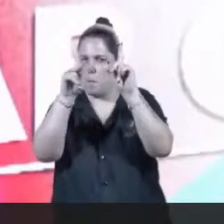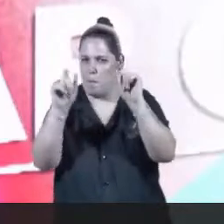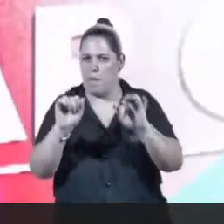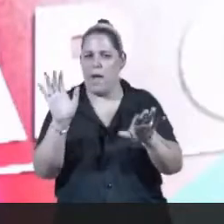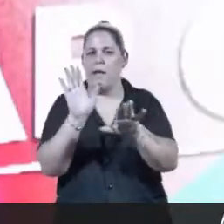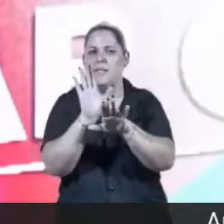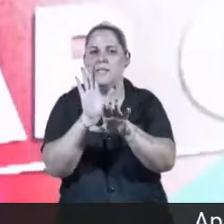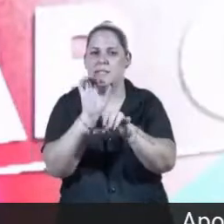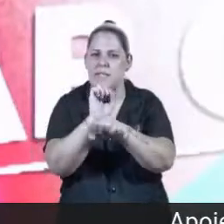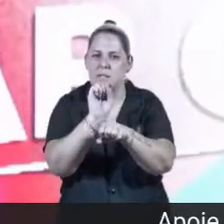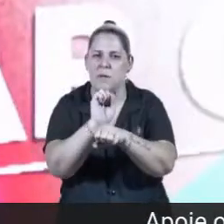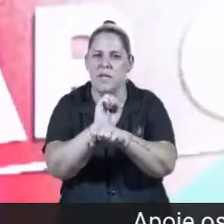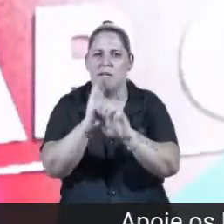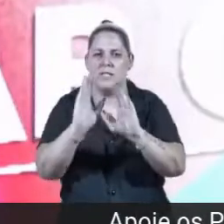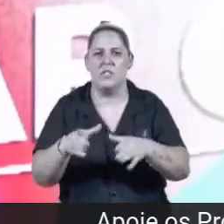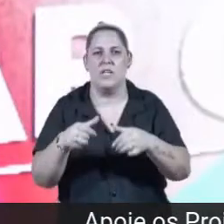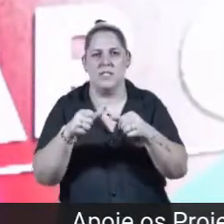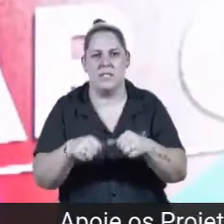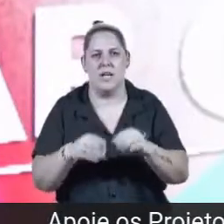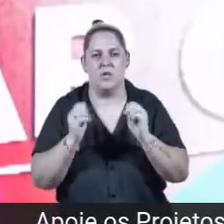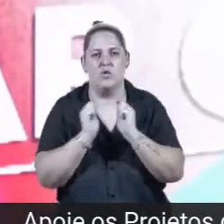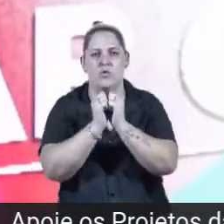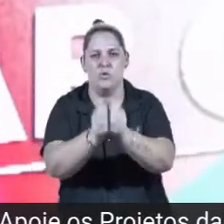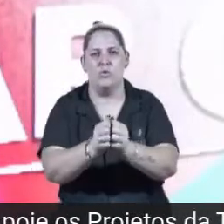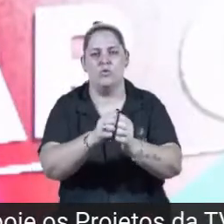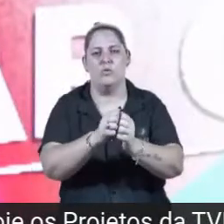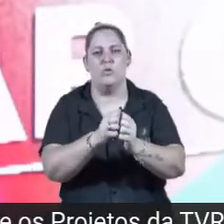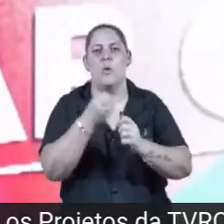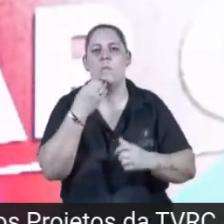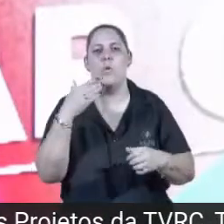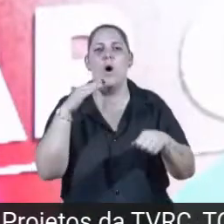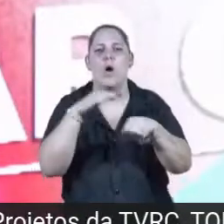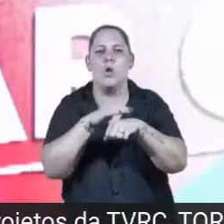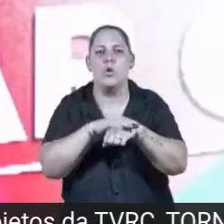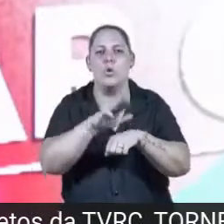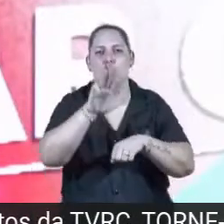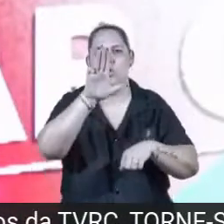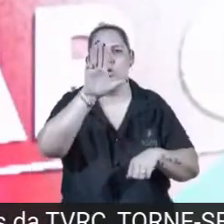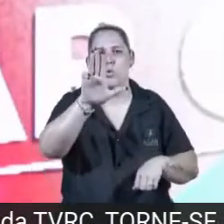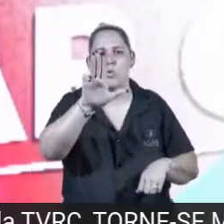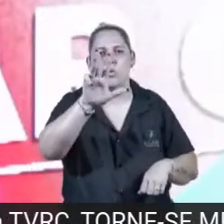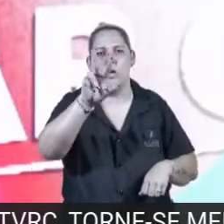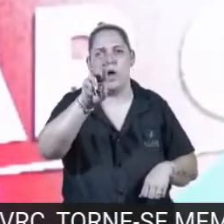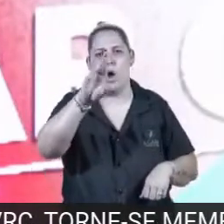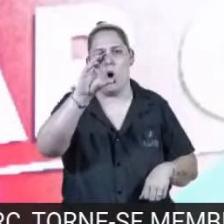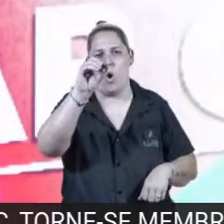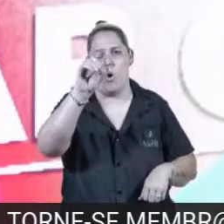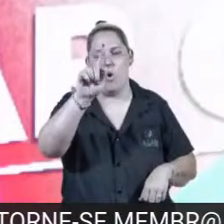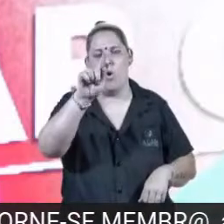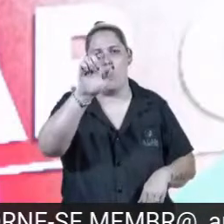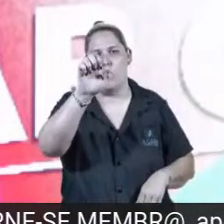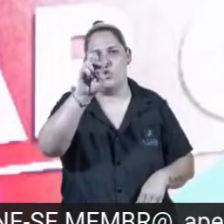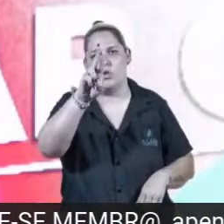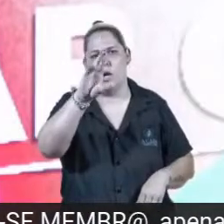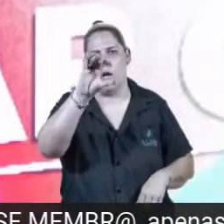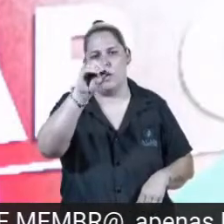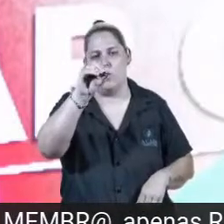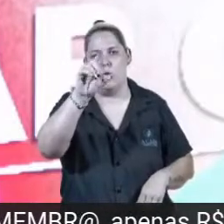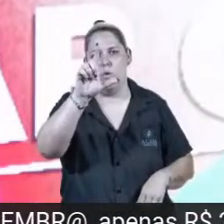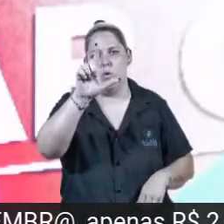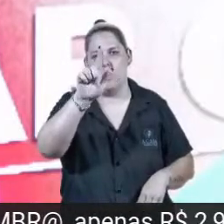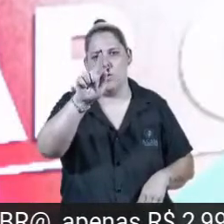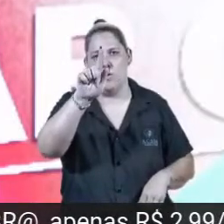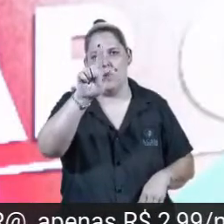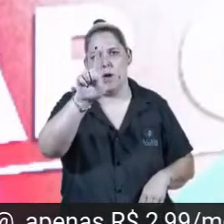aqui conosco. Boa noite, presidente Lula, Rogério, Gleice. Sejam muito bem-vindos a esse momento.